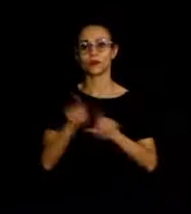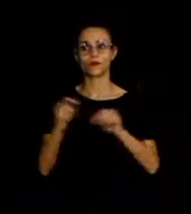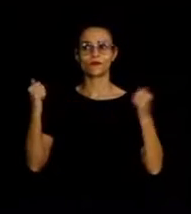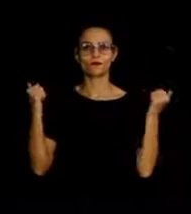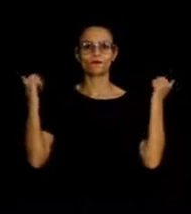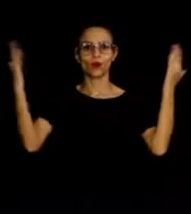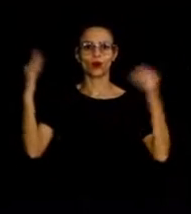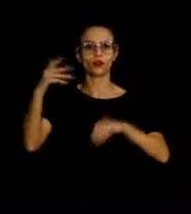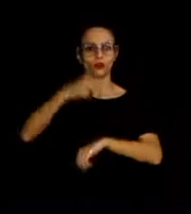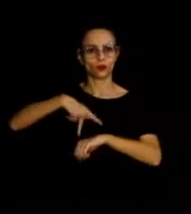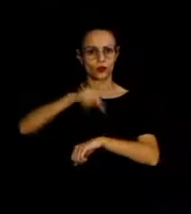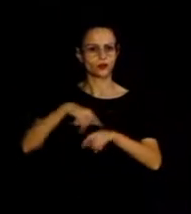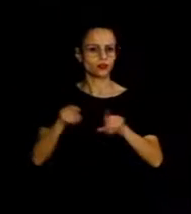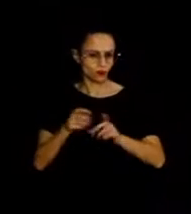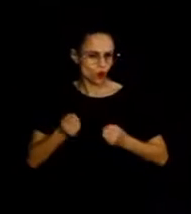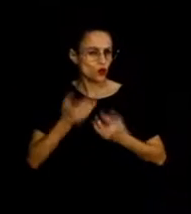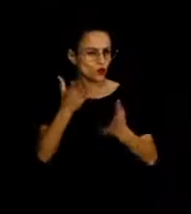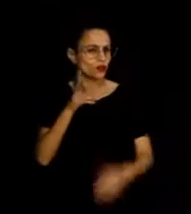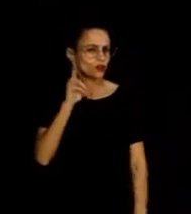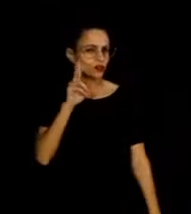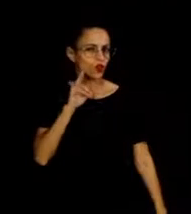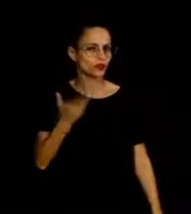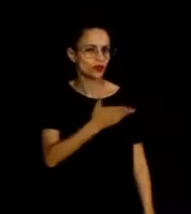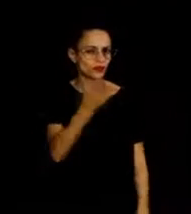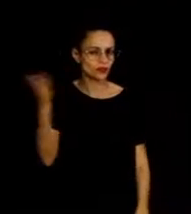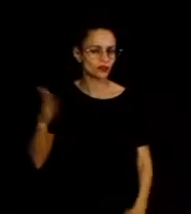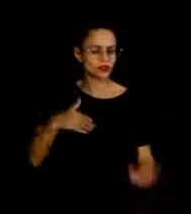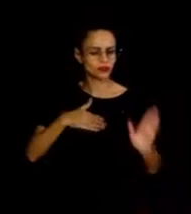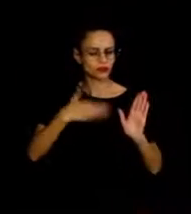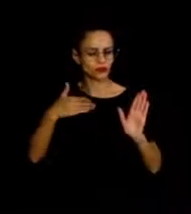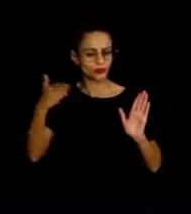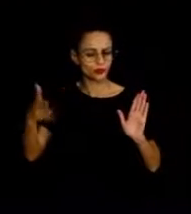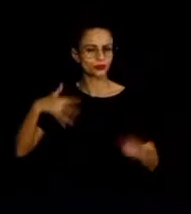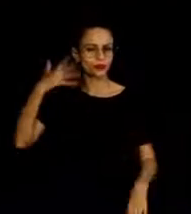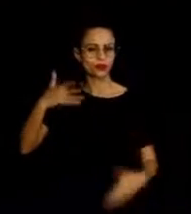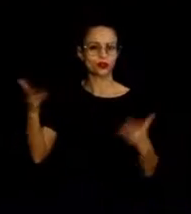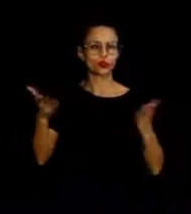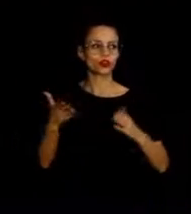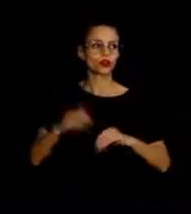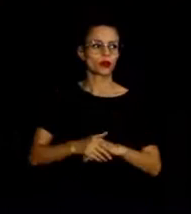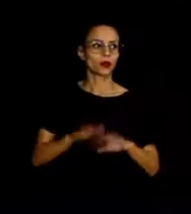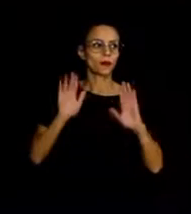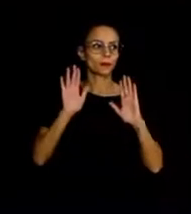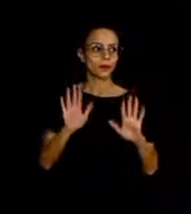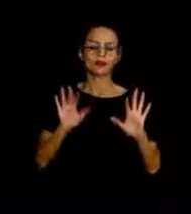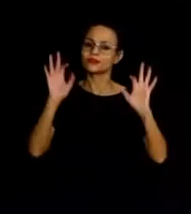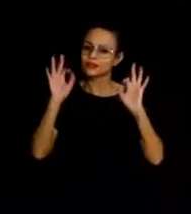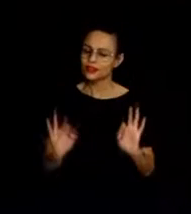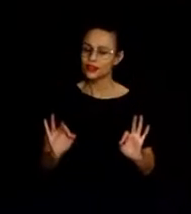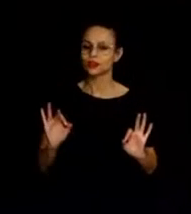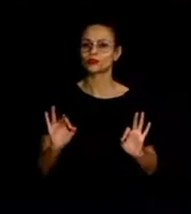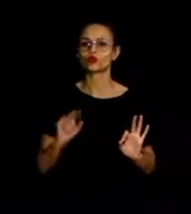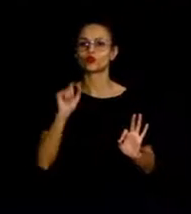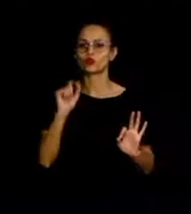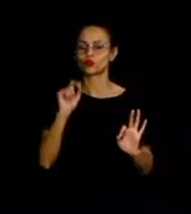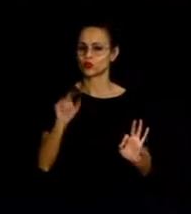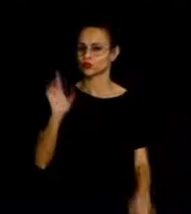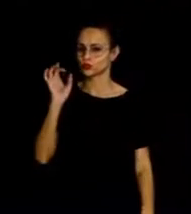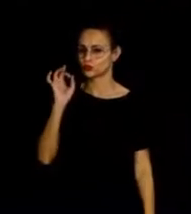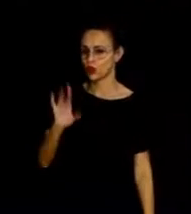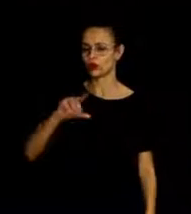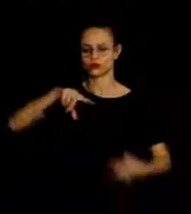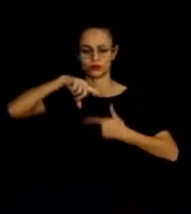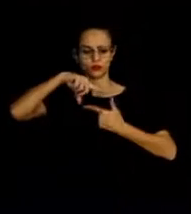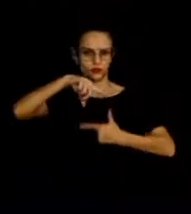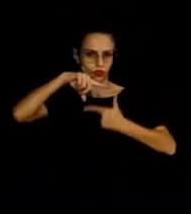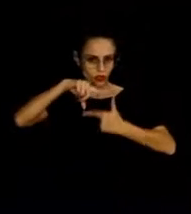internacionais eu vou também contar algumas histórias para vocês ao longo da conversa de hoje mas certos de que não só